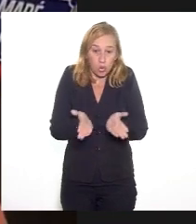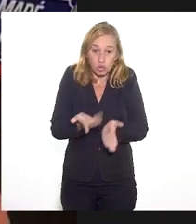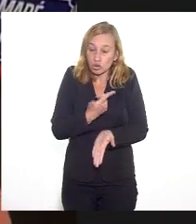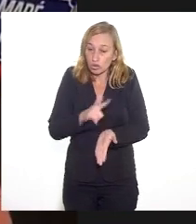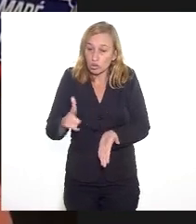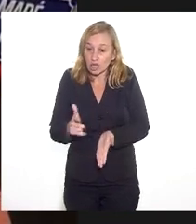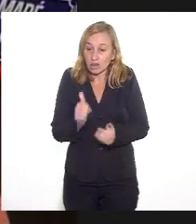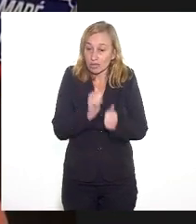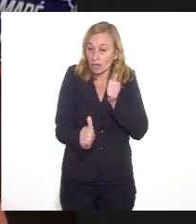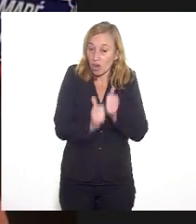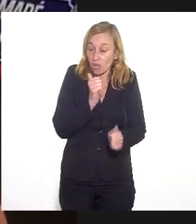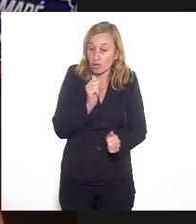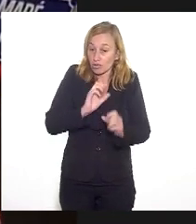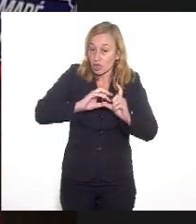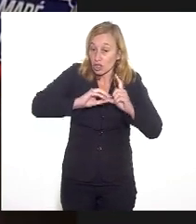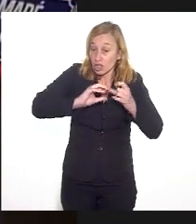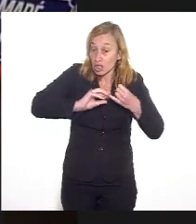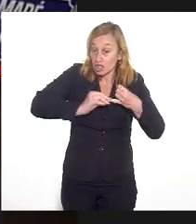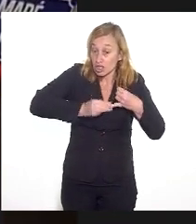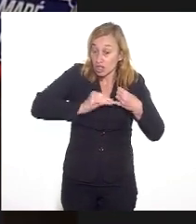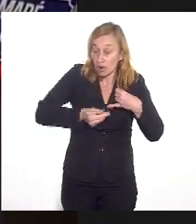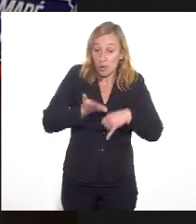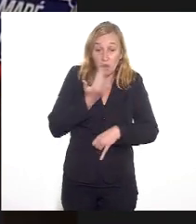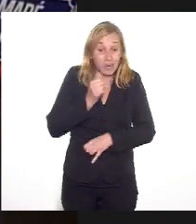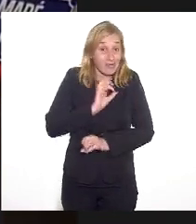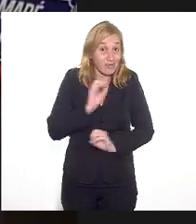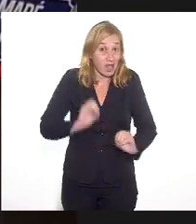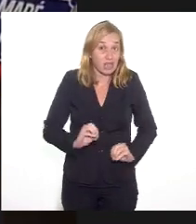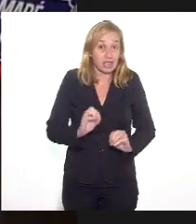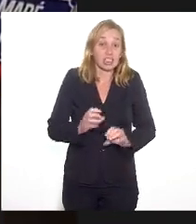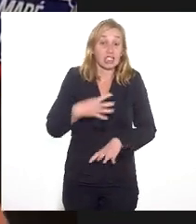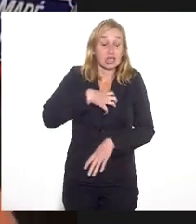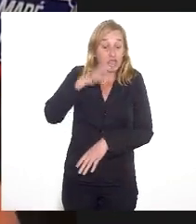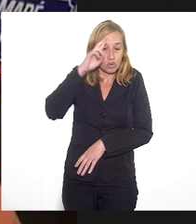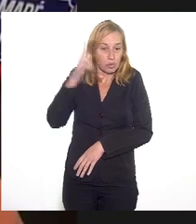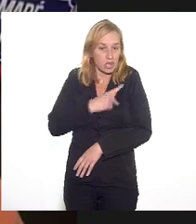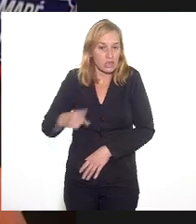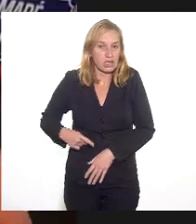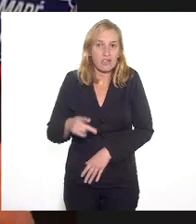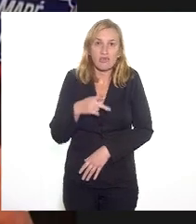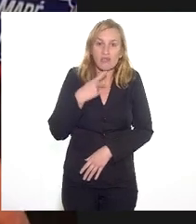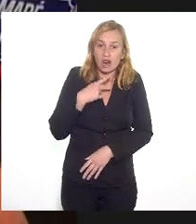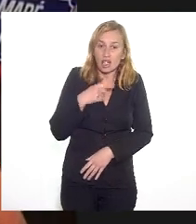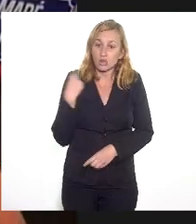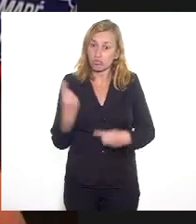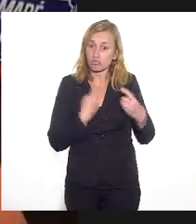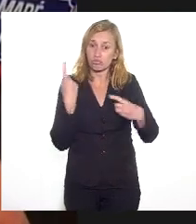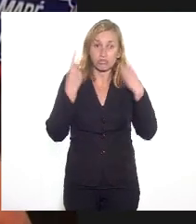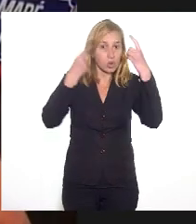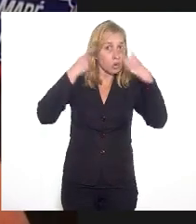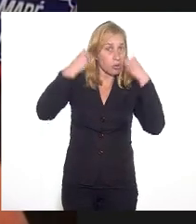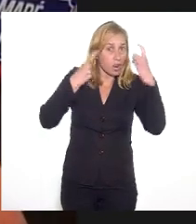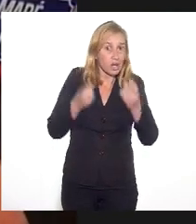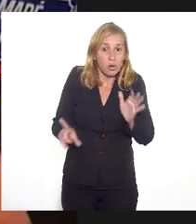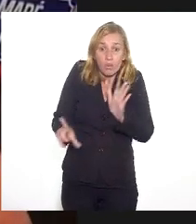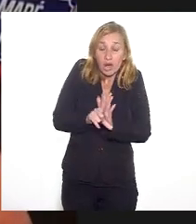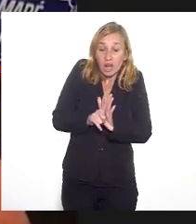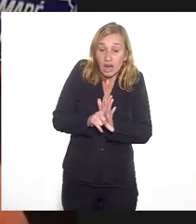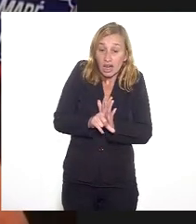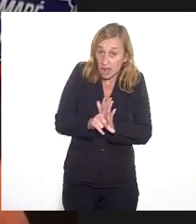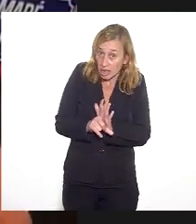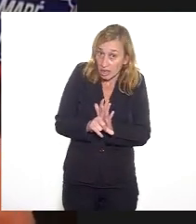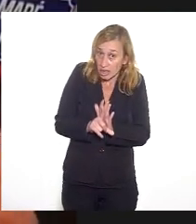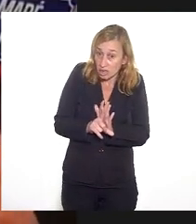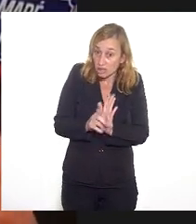arroz e feijão para comer. Então, nesse sentido, senhor presidente, dizer o quanto que nos deixa preocupada uma lei de